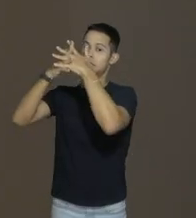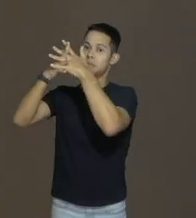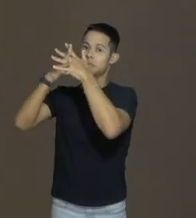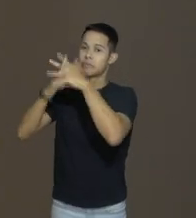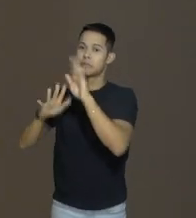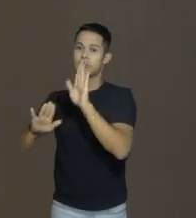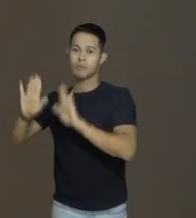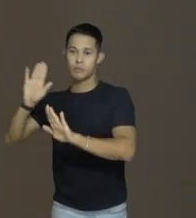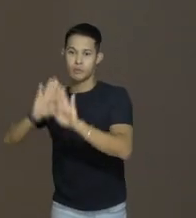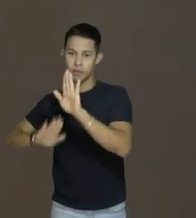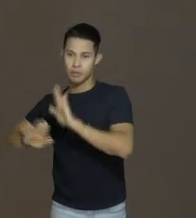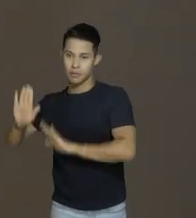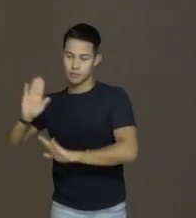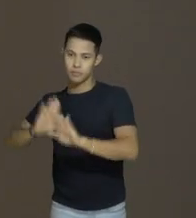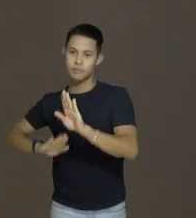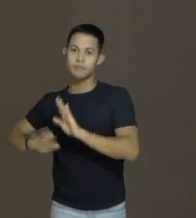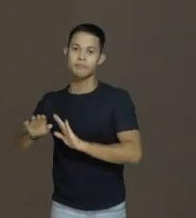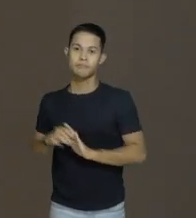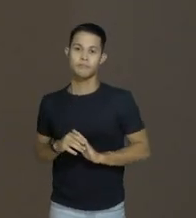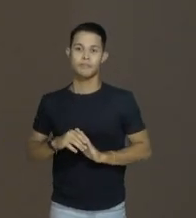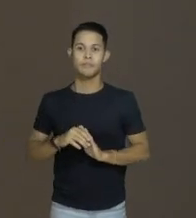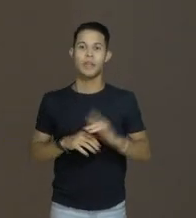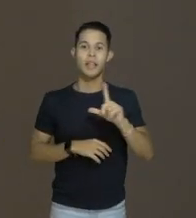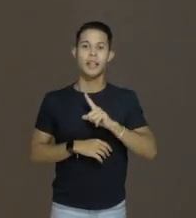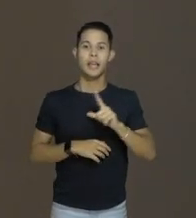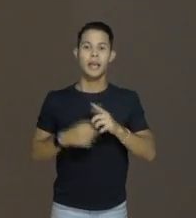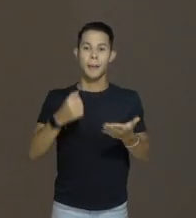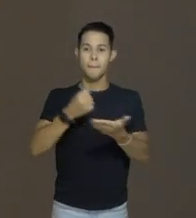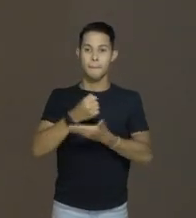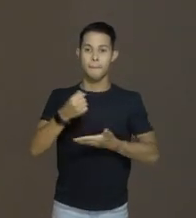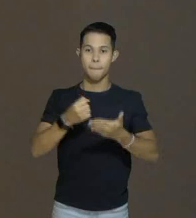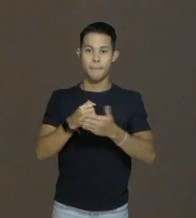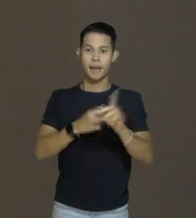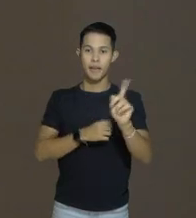A evidência de uma base genética para a comorbidade em TDAH e dislexia.